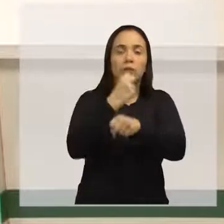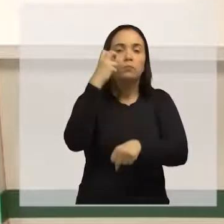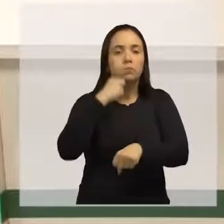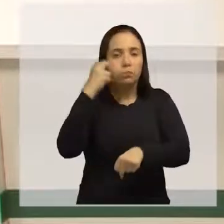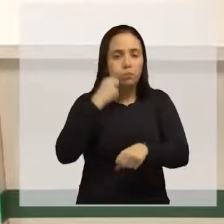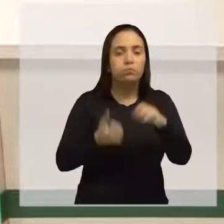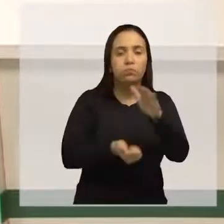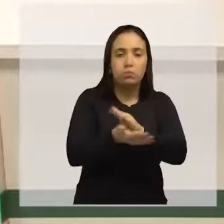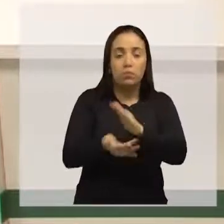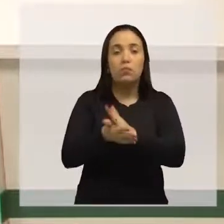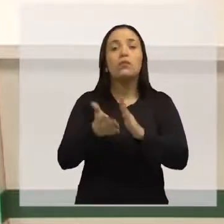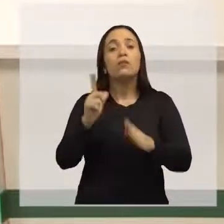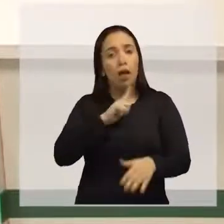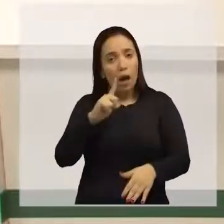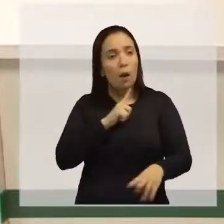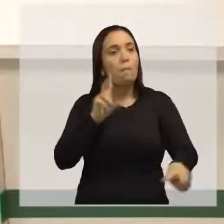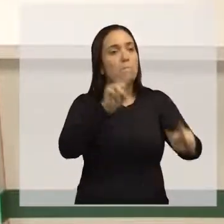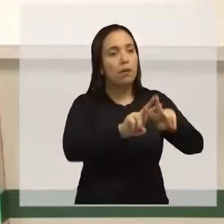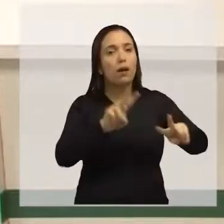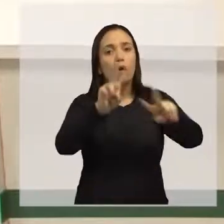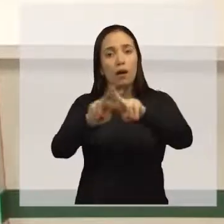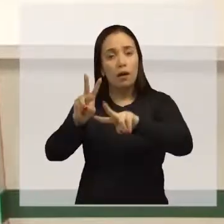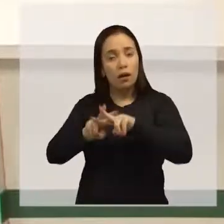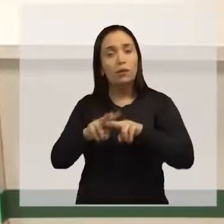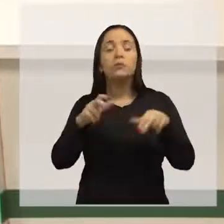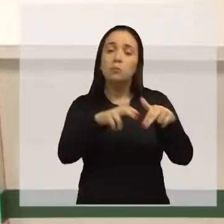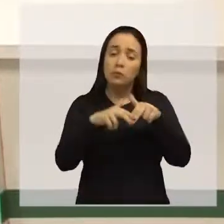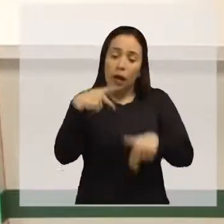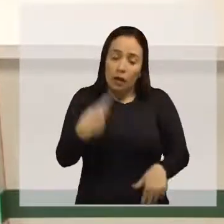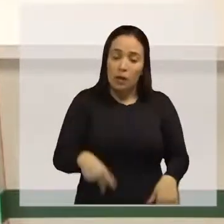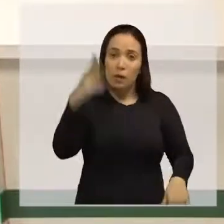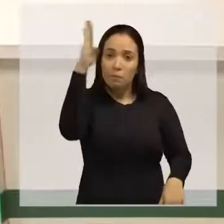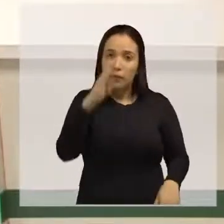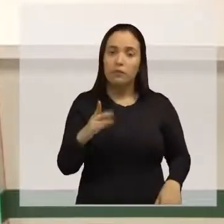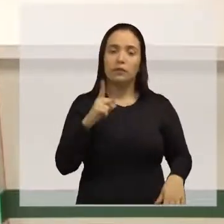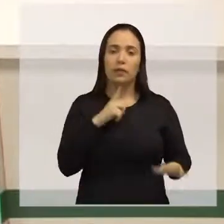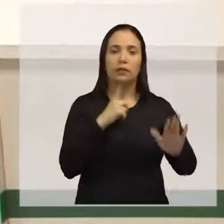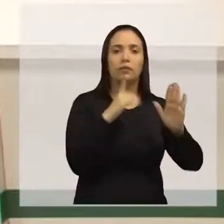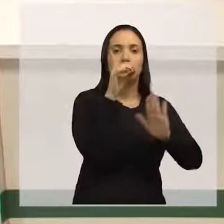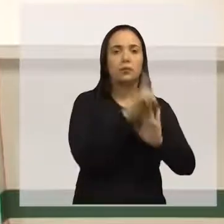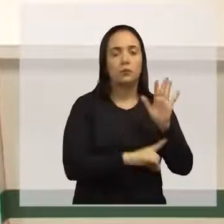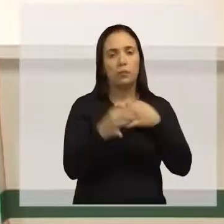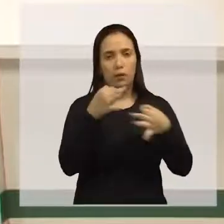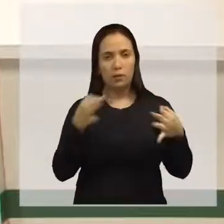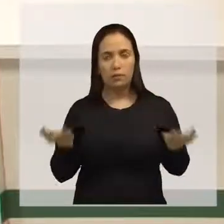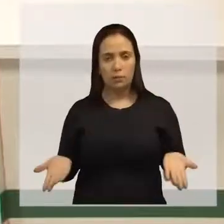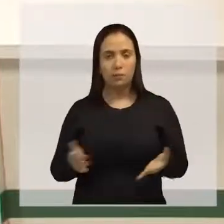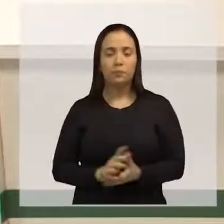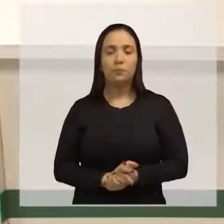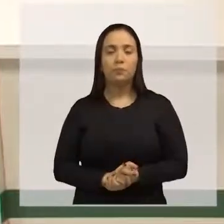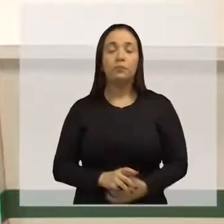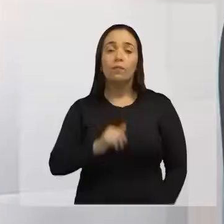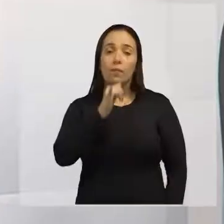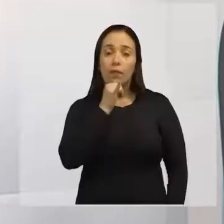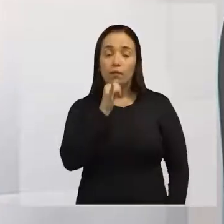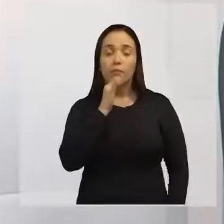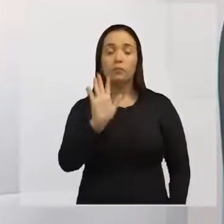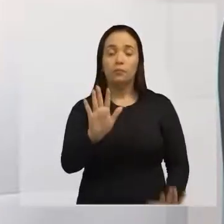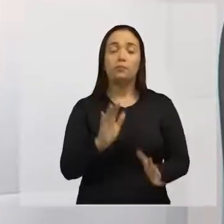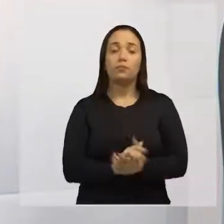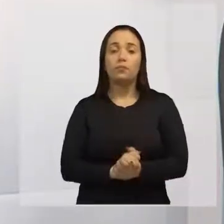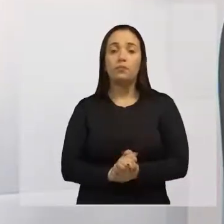Então, é o lado positivo da gente viver mas, no Carlos, regime deixa eu lhe democrático. fazer uma outra abordagem. Pode ficar à vontade. Os jogadores da